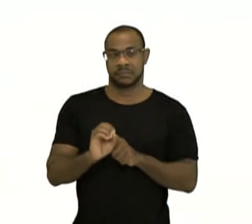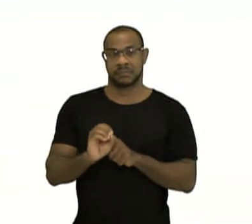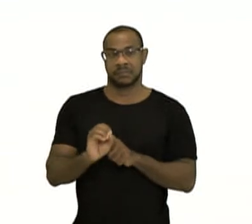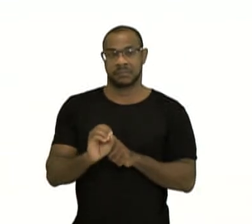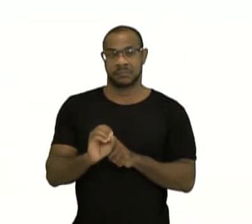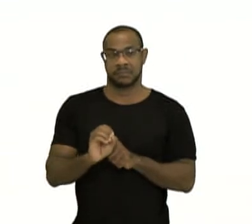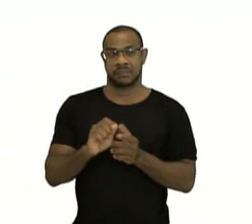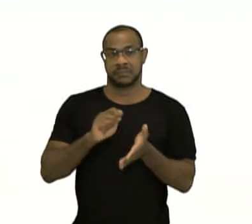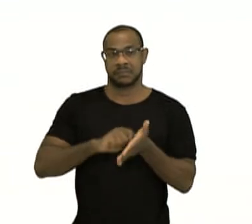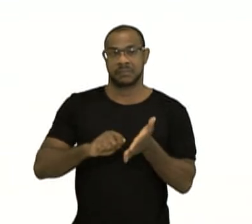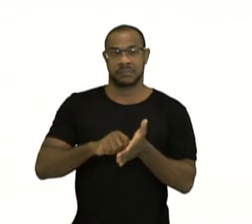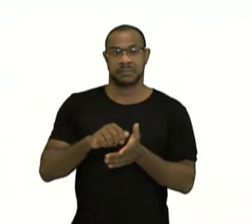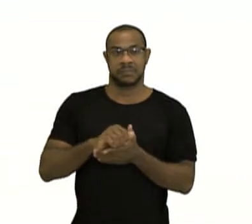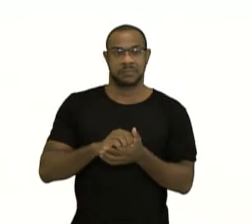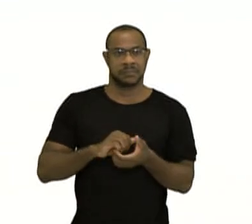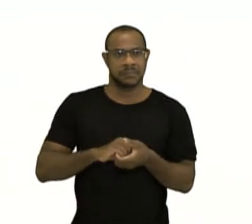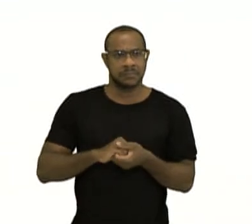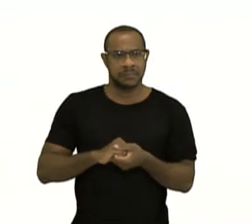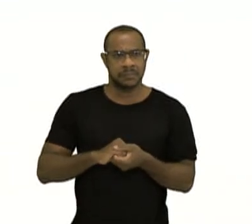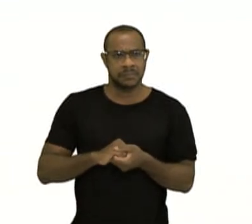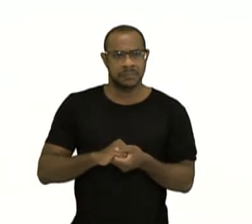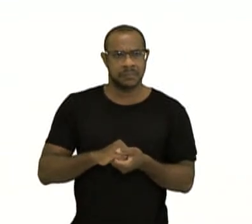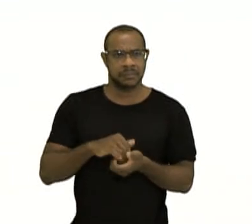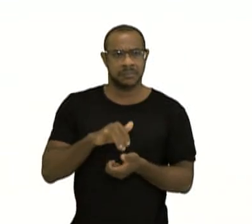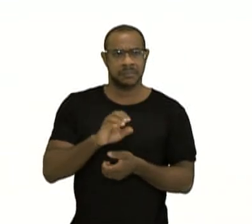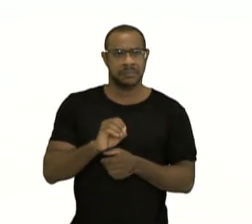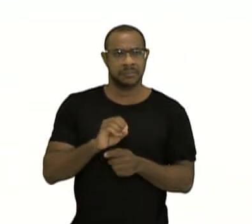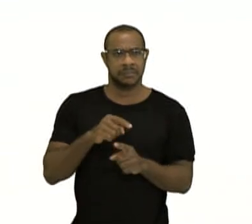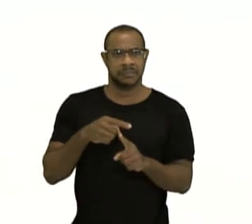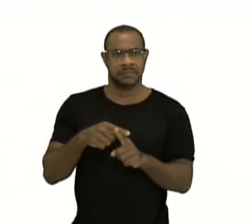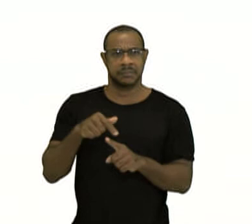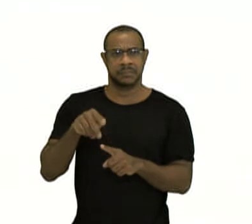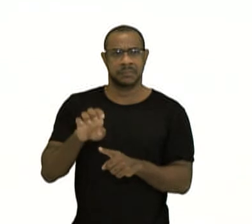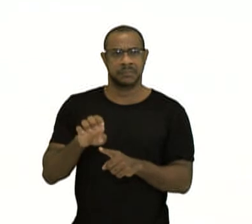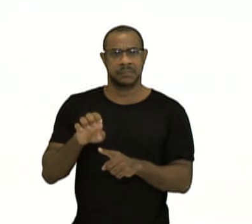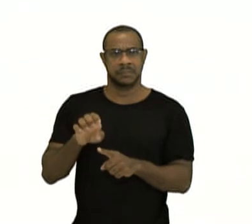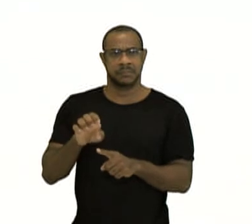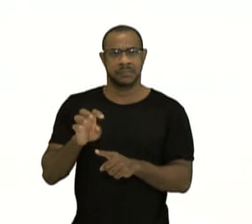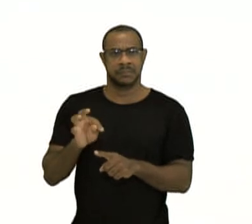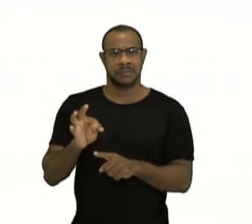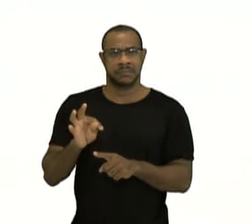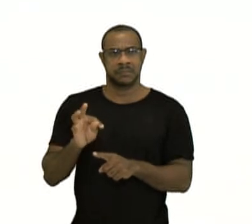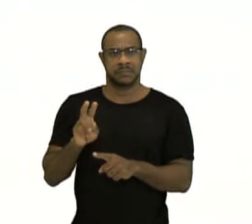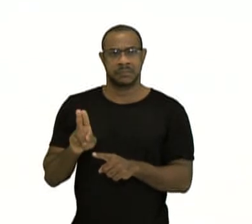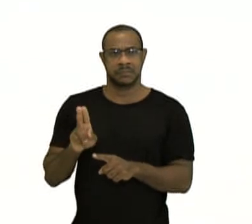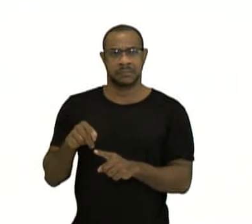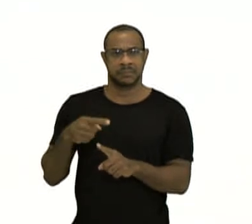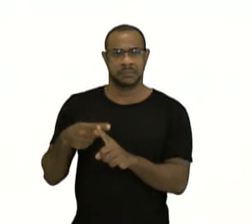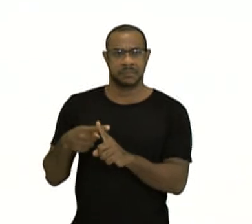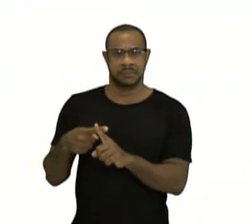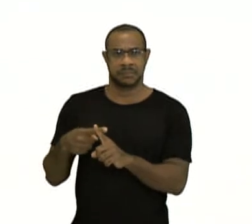escrevemos esse verbo. Eu, mas, que, mas, tu, mais o